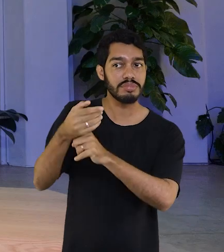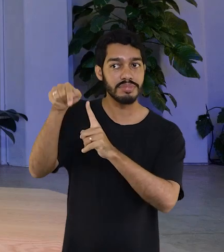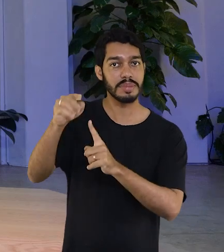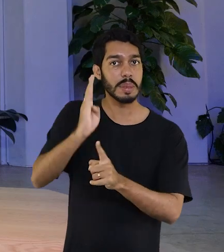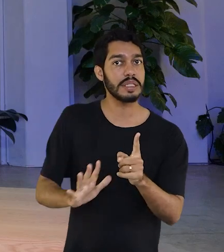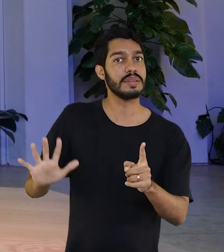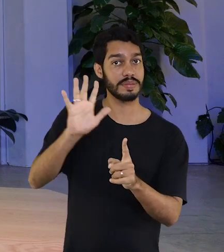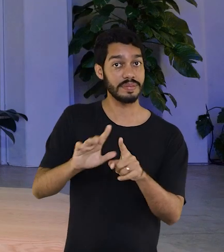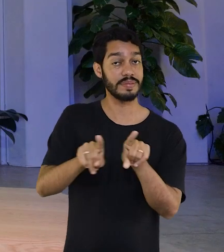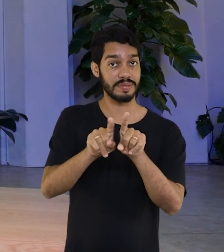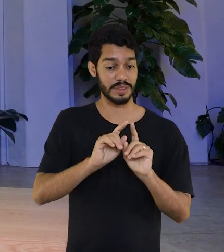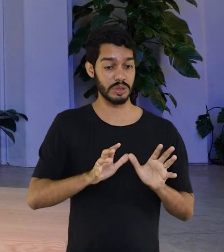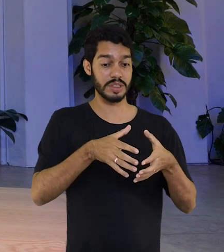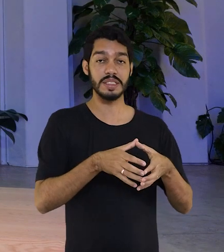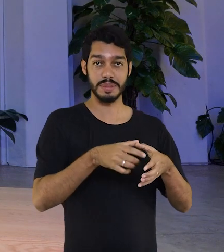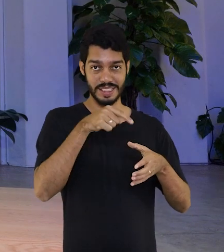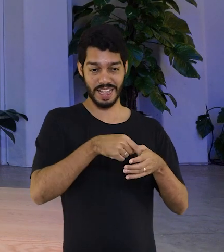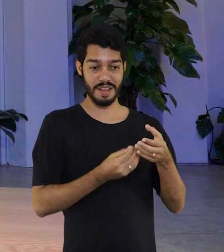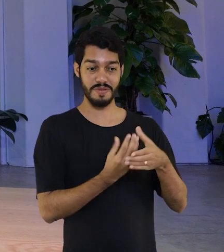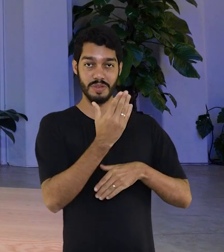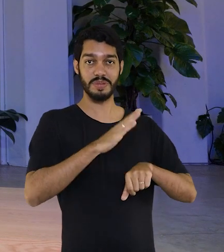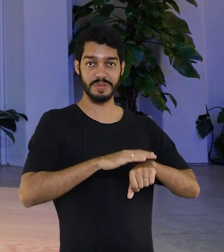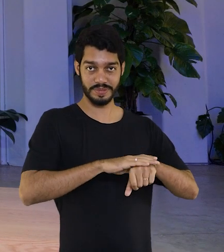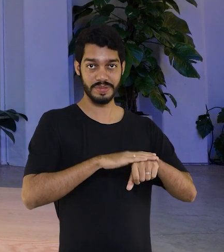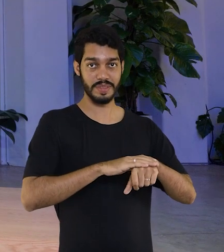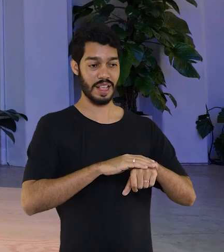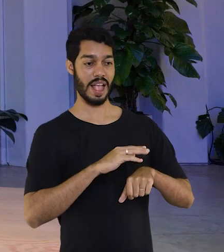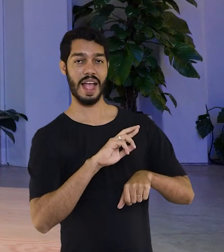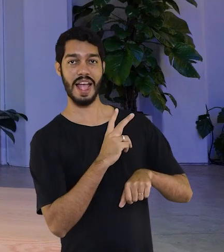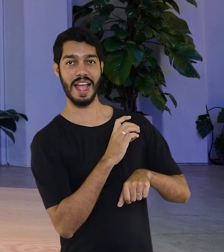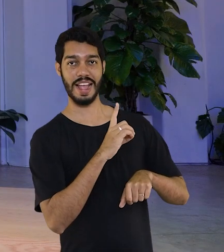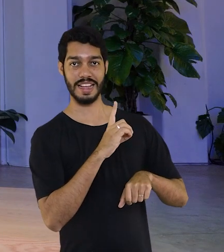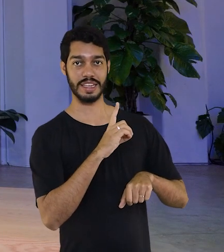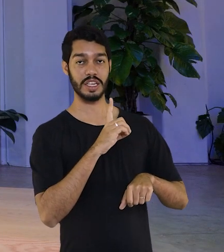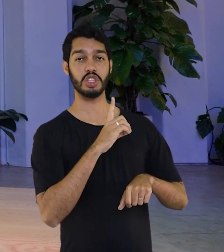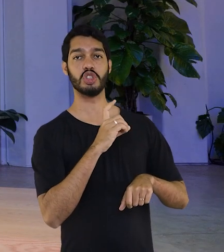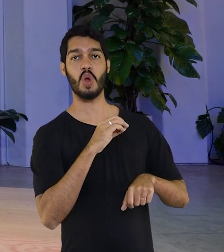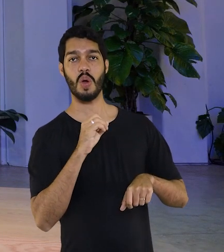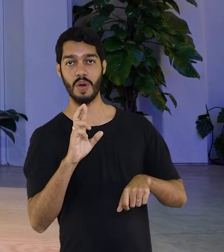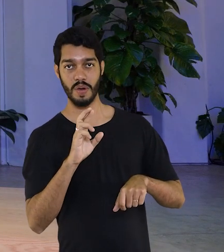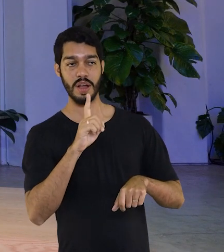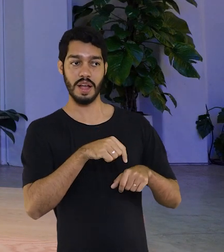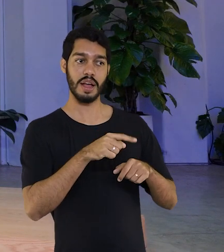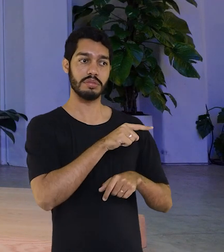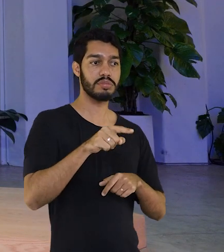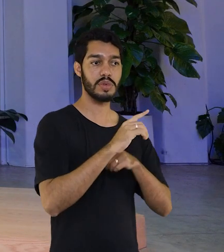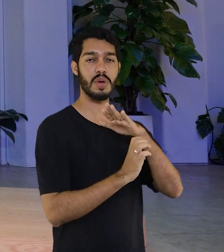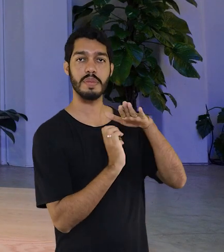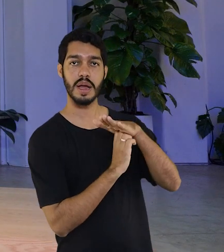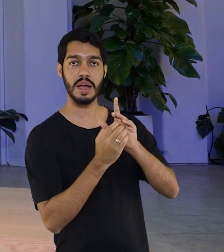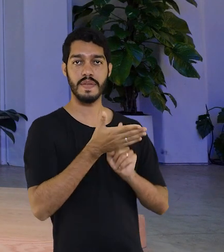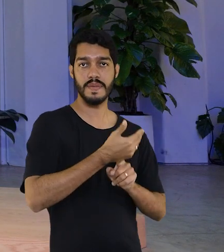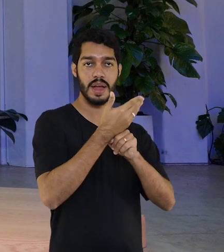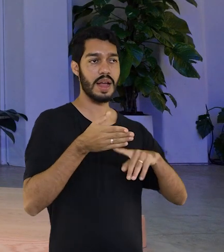Brasil. Faz parte do time fundador da Regdor, plataforma de inteligência regulatória que ajuda fintechs e empresas de ativos digitais